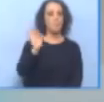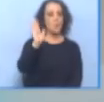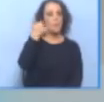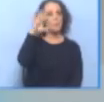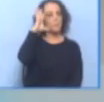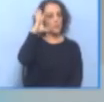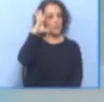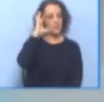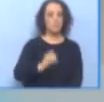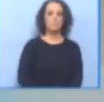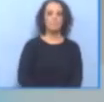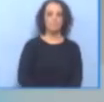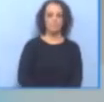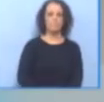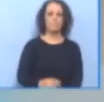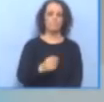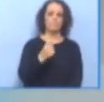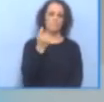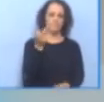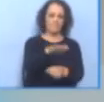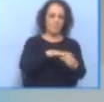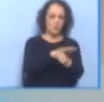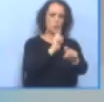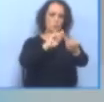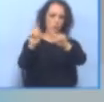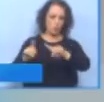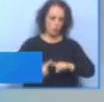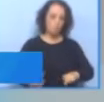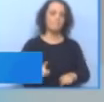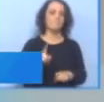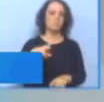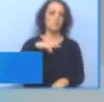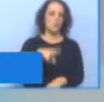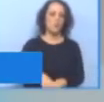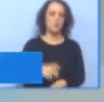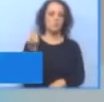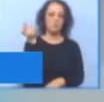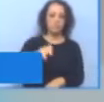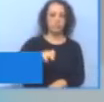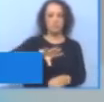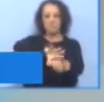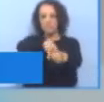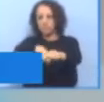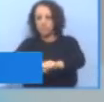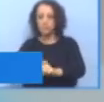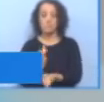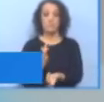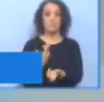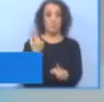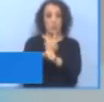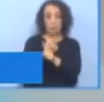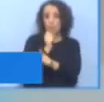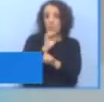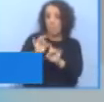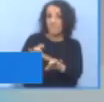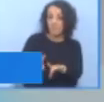Olá, muito boa tarde. São vários os casos em que os portugueses são vítimas de tragédias que, em parte, podiam ter sido evitadas.